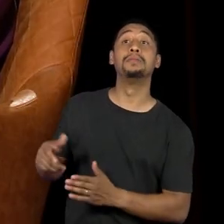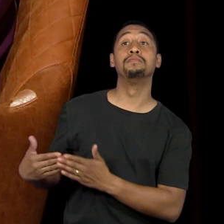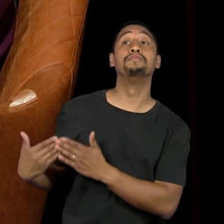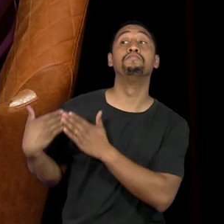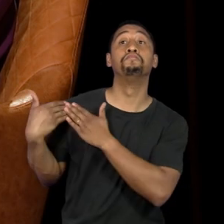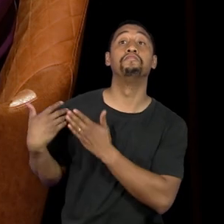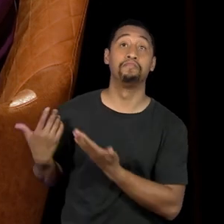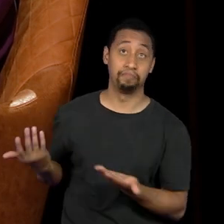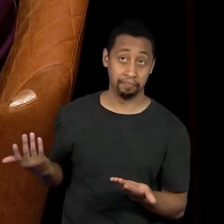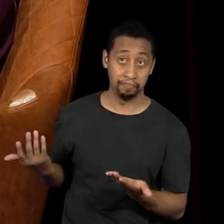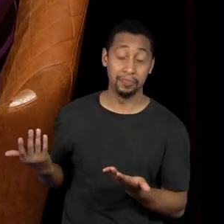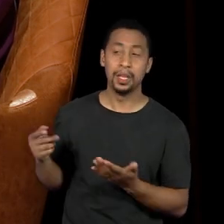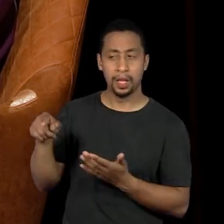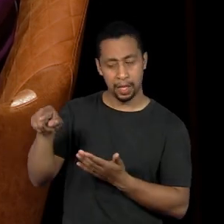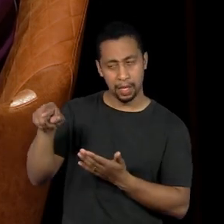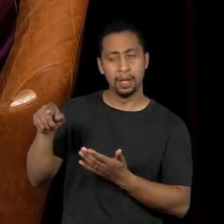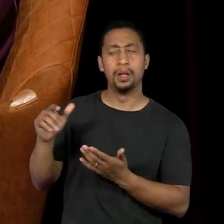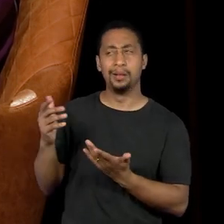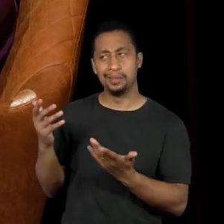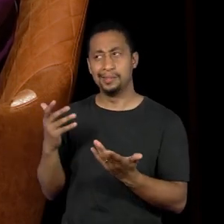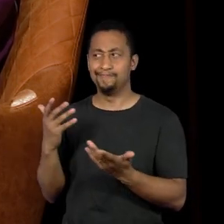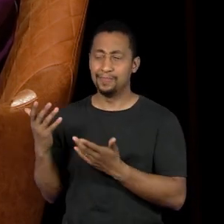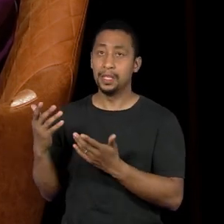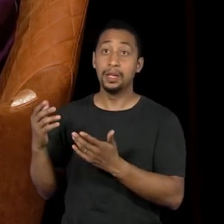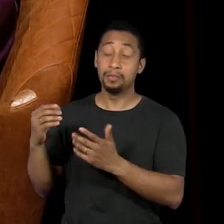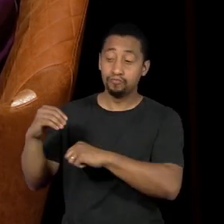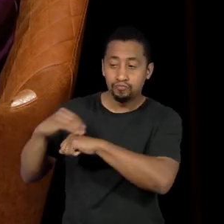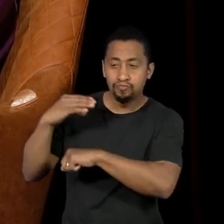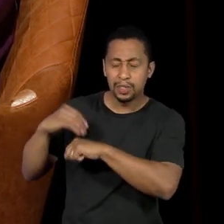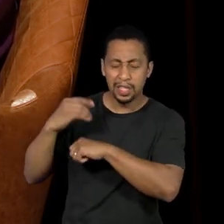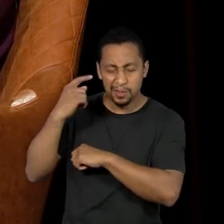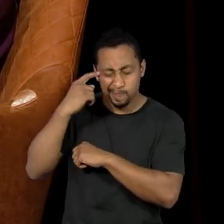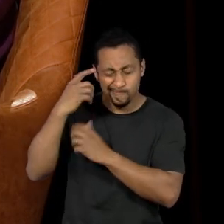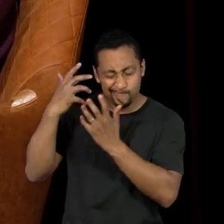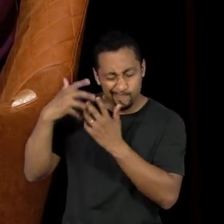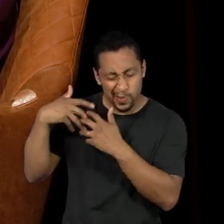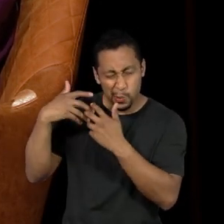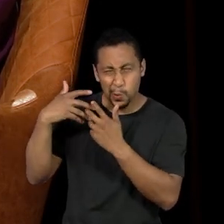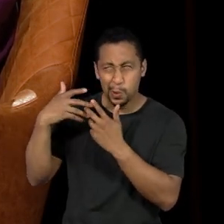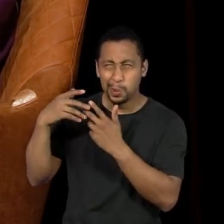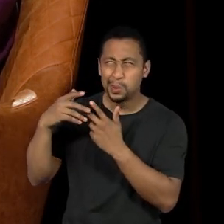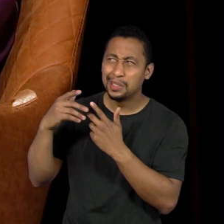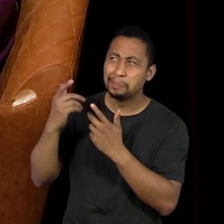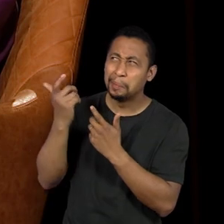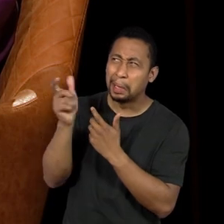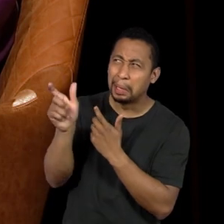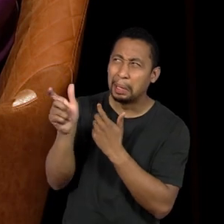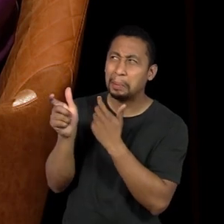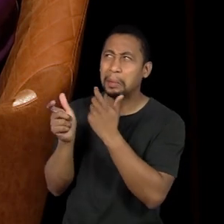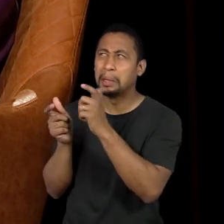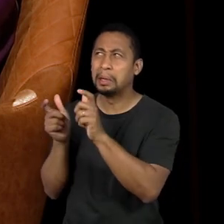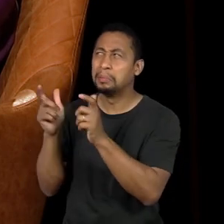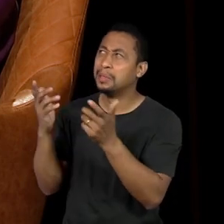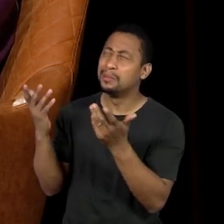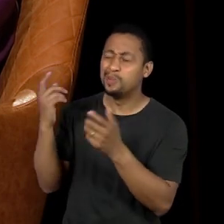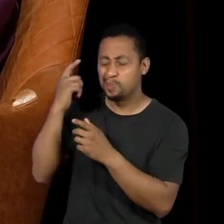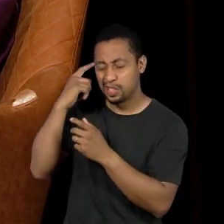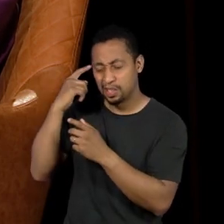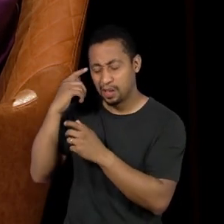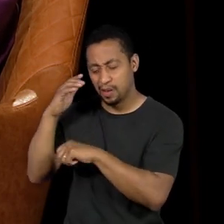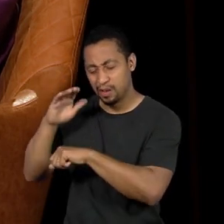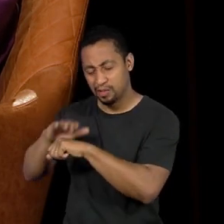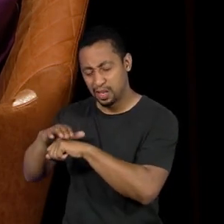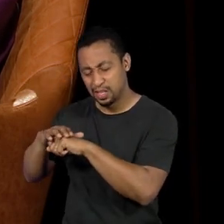pensar em várias palavrinhas que até hoje a gente usa. O que fazer, para quem